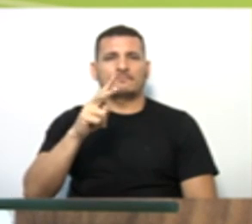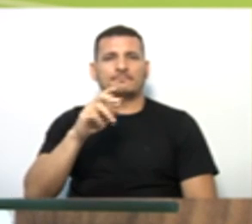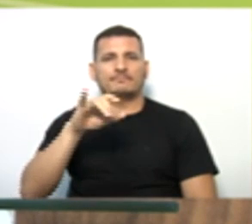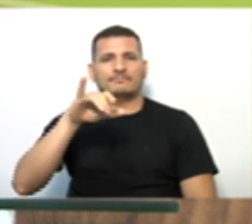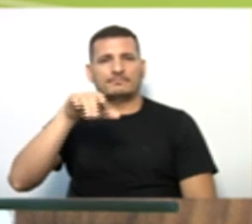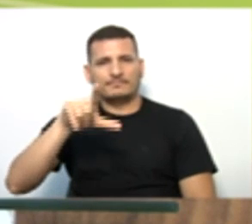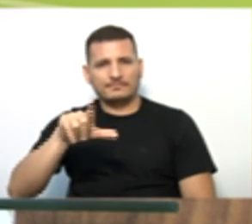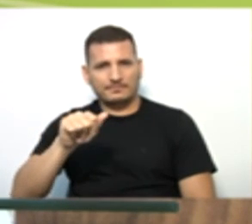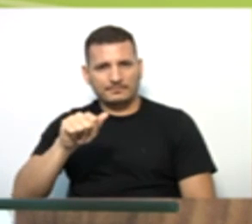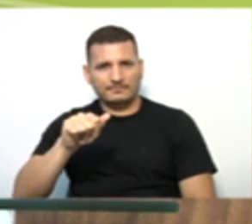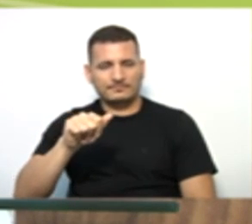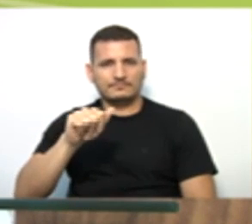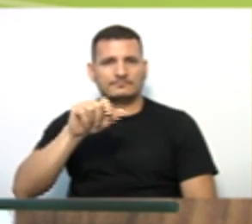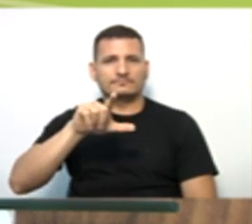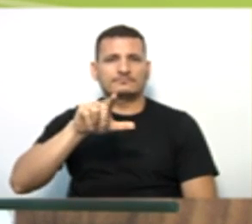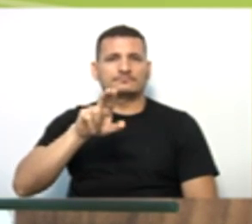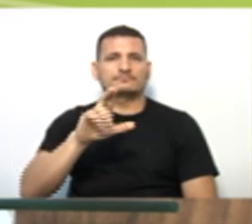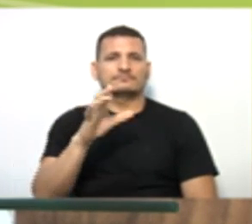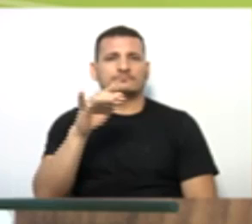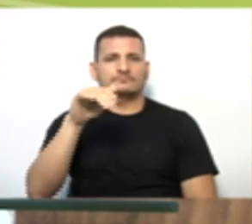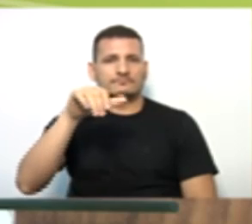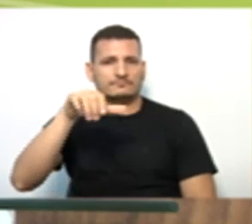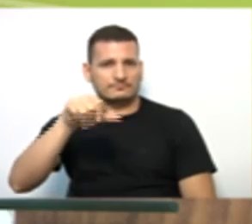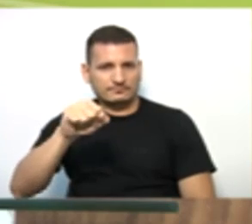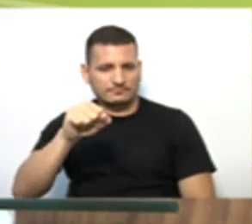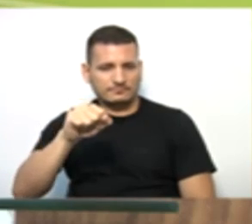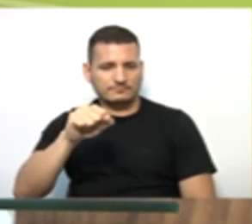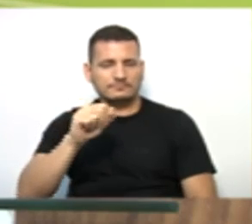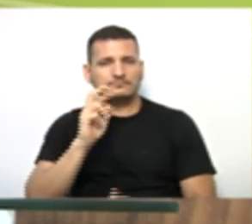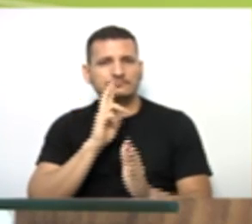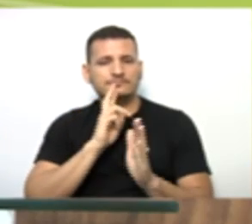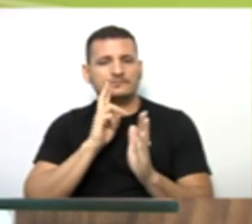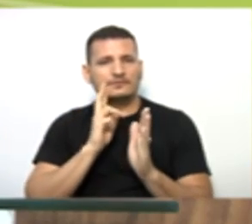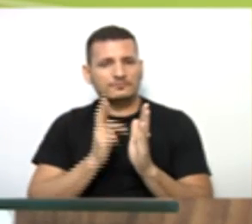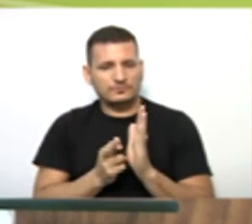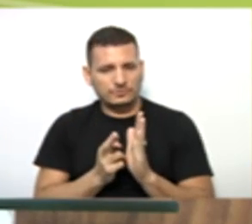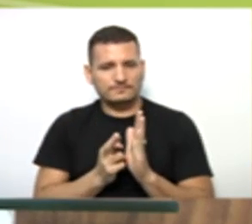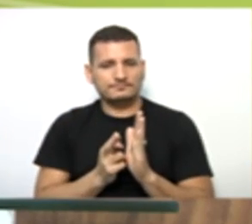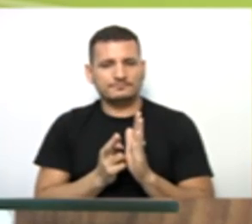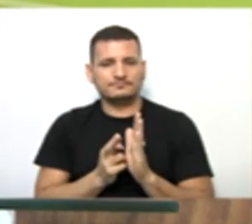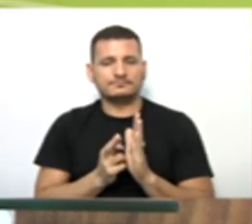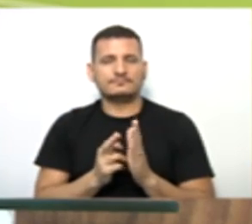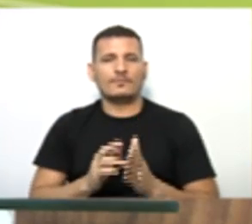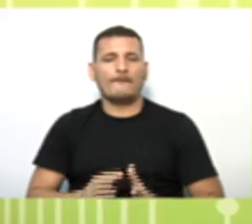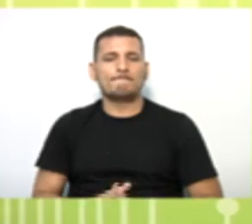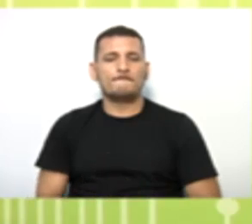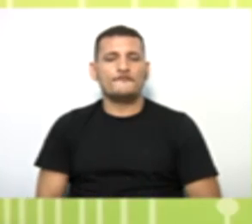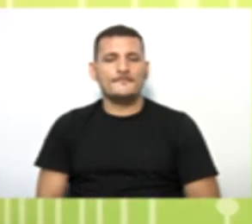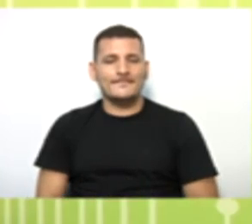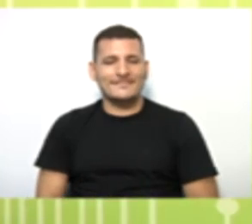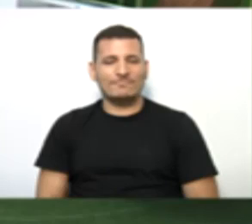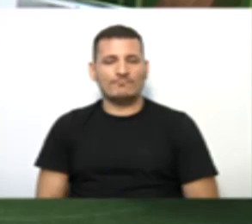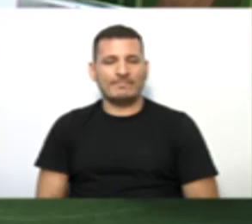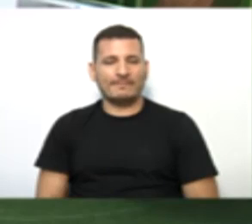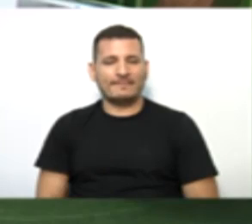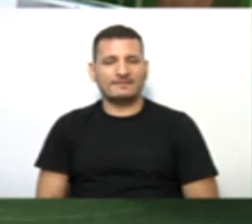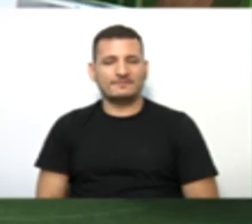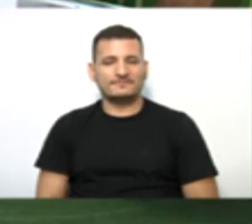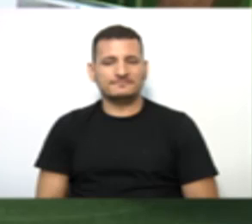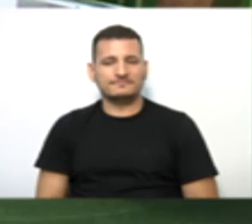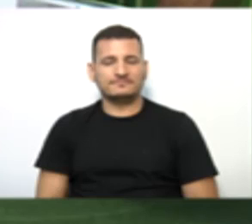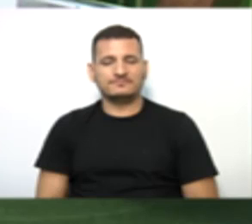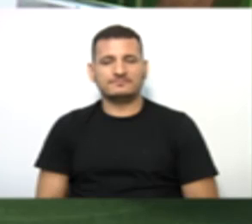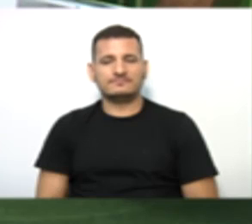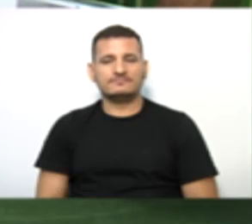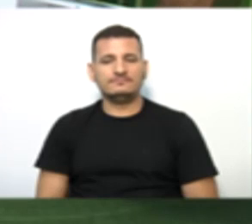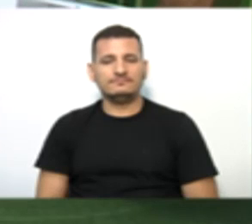Lucas e o Jefferson, eles responderam da seguinte forma, uma forma bem avançada. Eita! Ih, eu vou me esconder aqui, gente, isso aqui. Agora eu vou até me esconder. Que